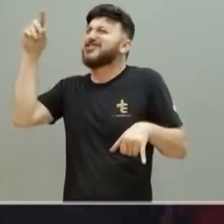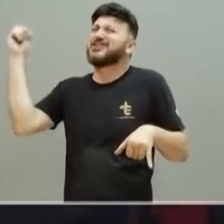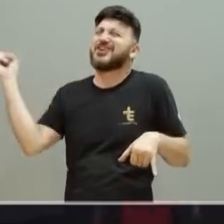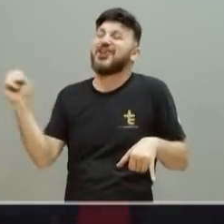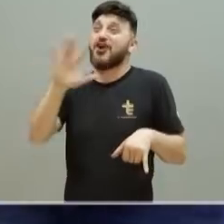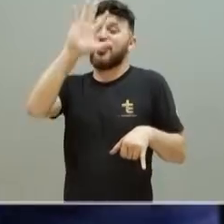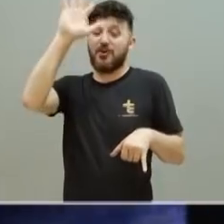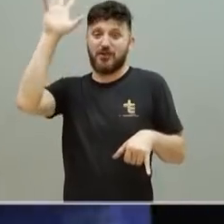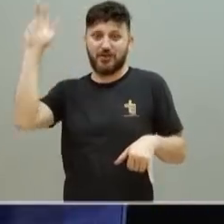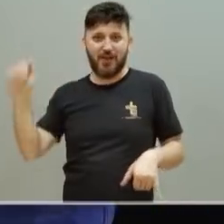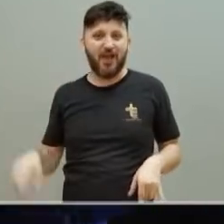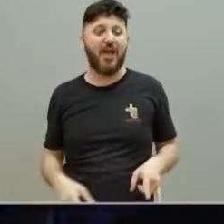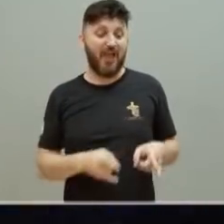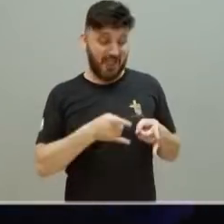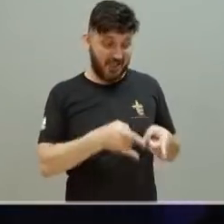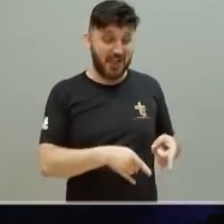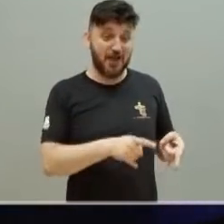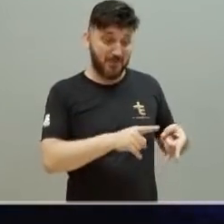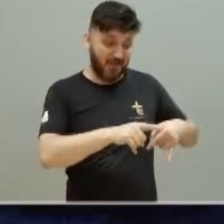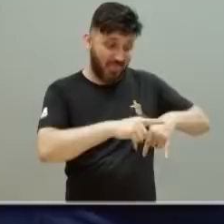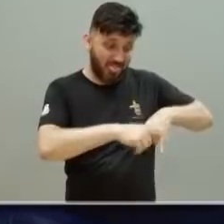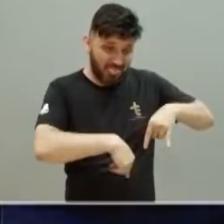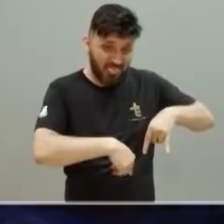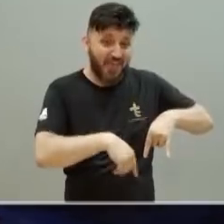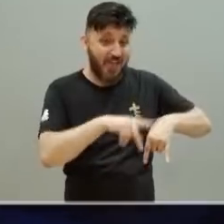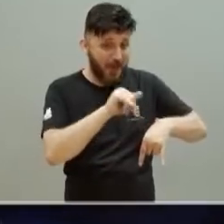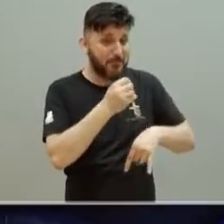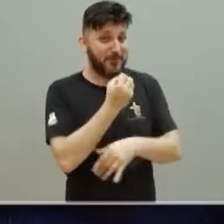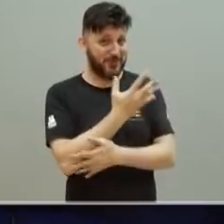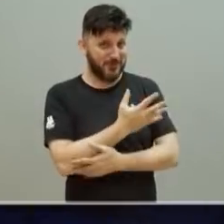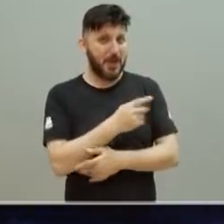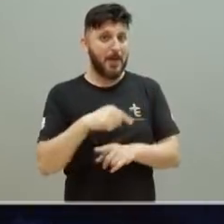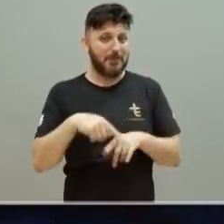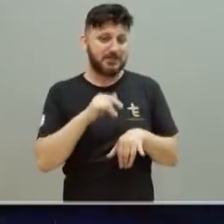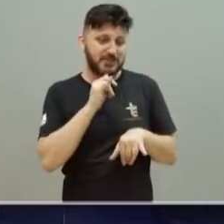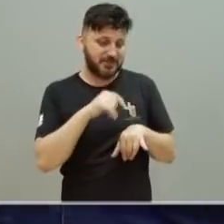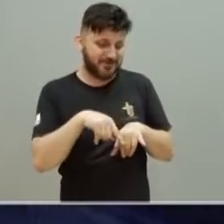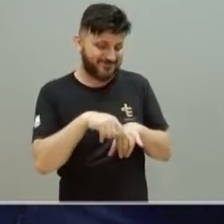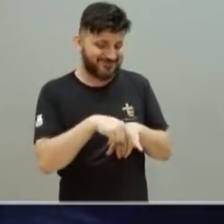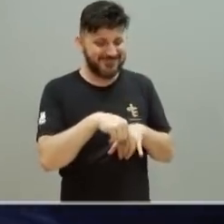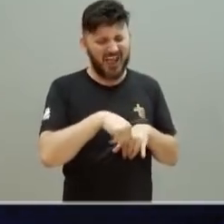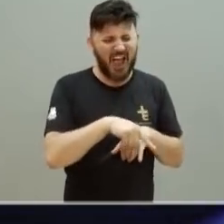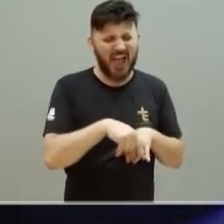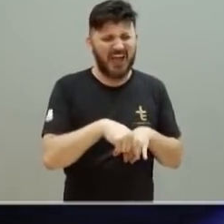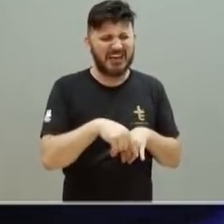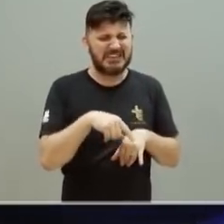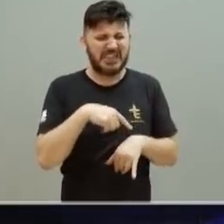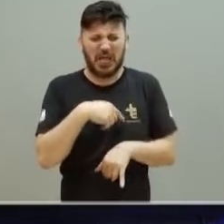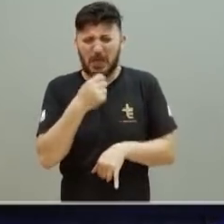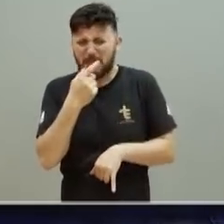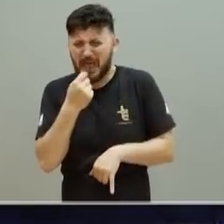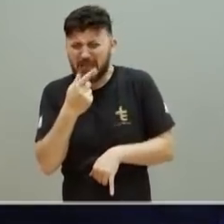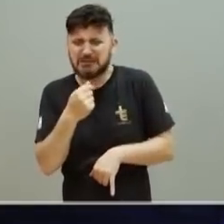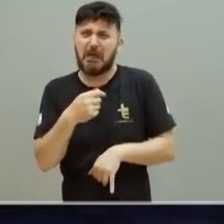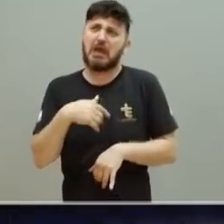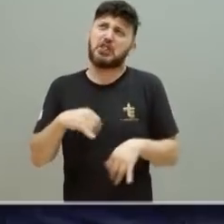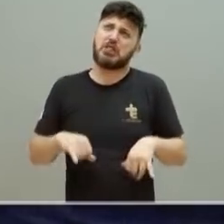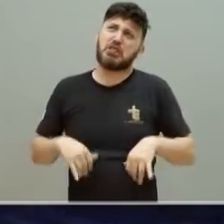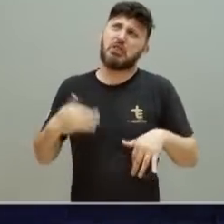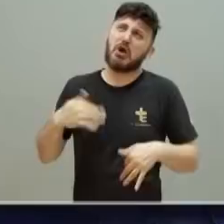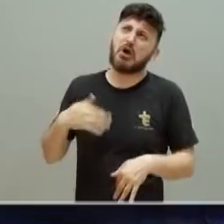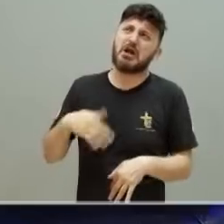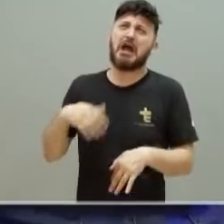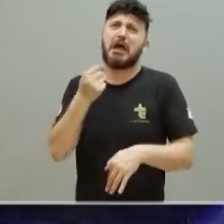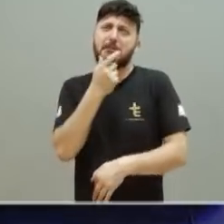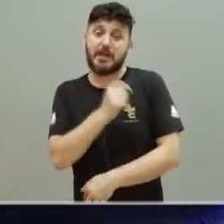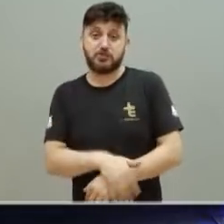Quina de cama deve servir para isso. Mas bater um dedinho na quina da cama tem remédio. Dor não sei do que tem remédio. Tá